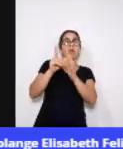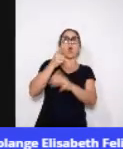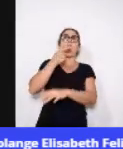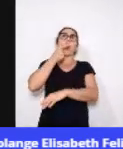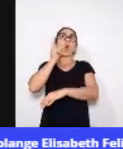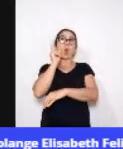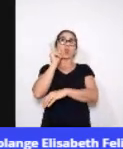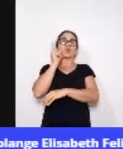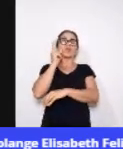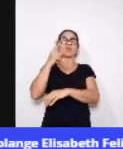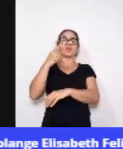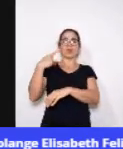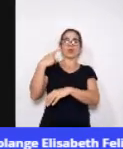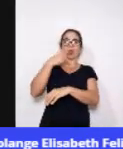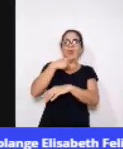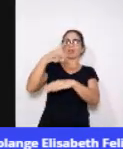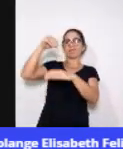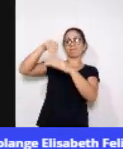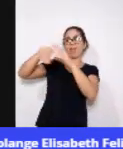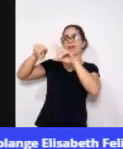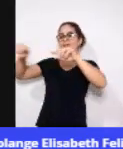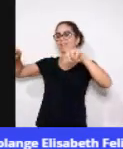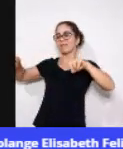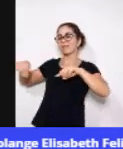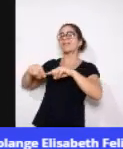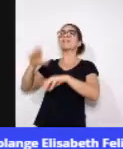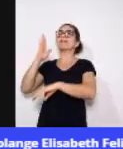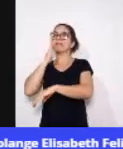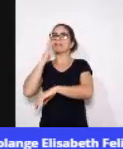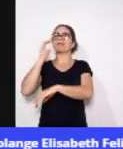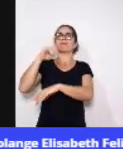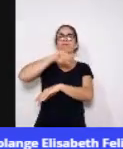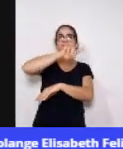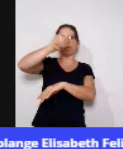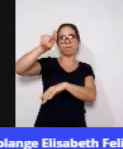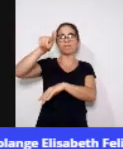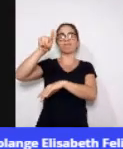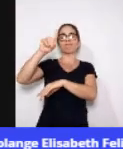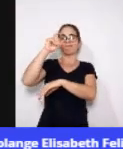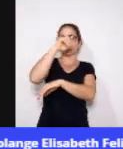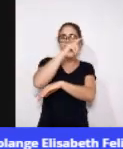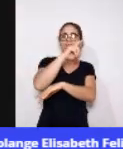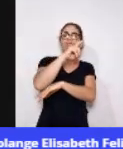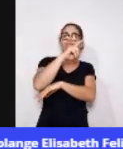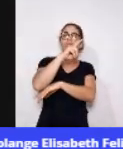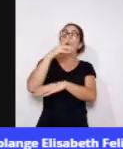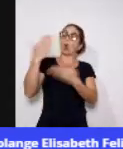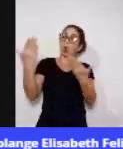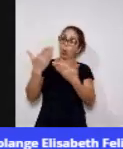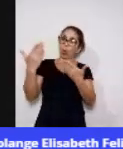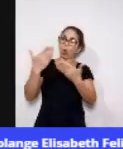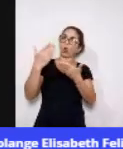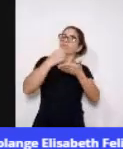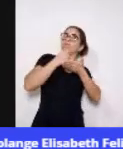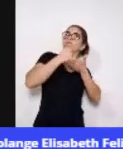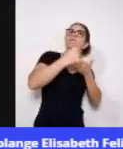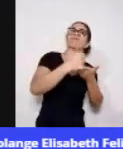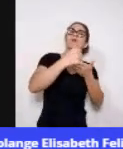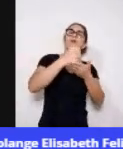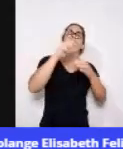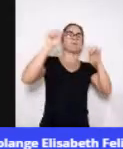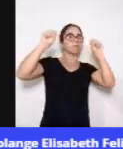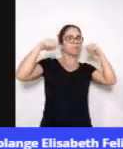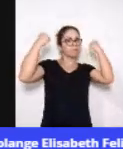dificuldades. E hoje nós estamos aqui para auxiliar vocês, profissionais de educação física, nas diferentes etapas da educação